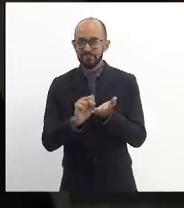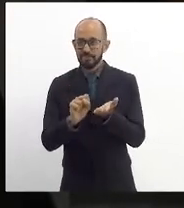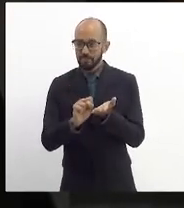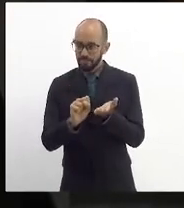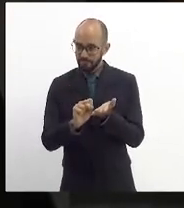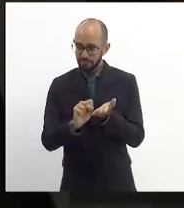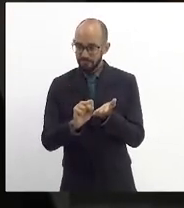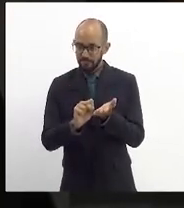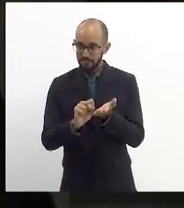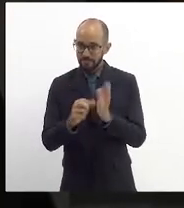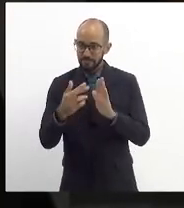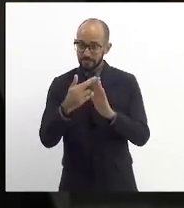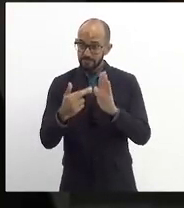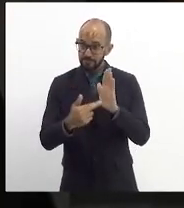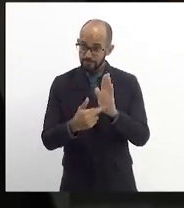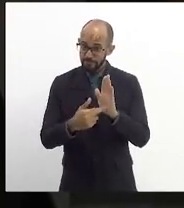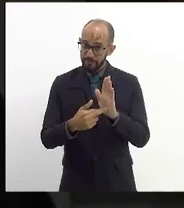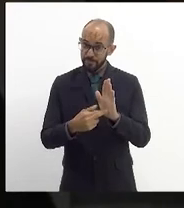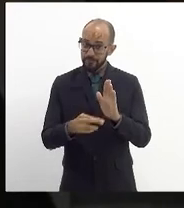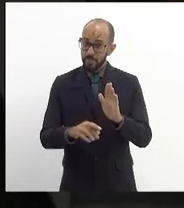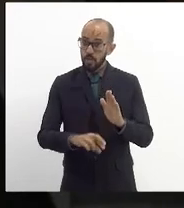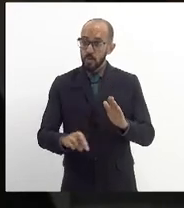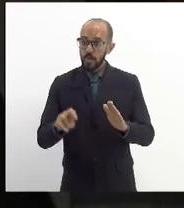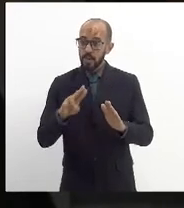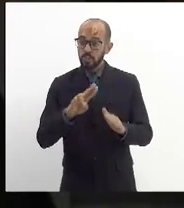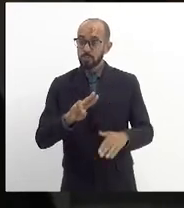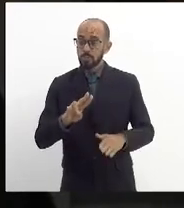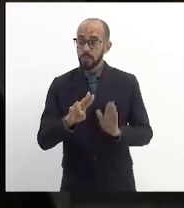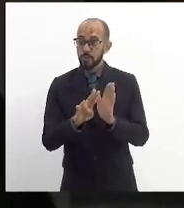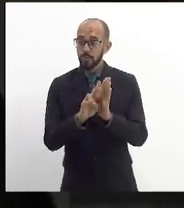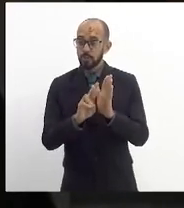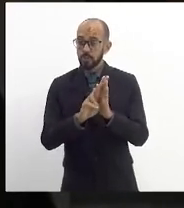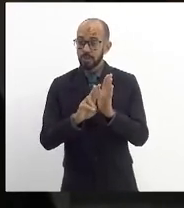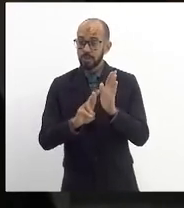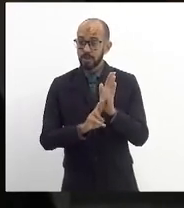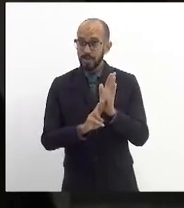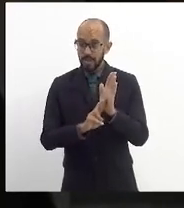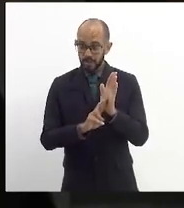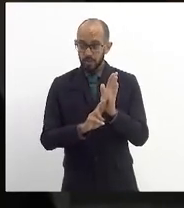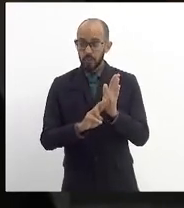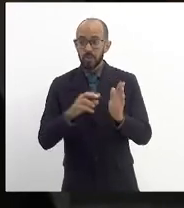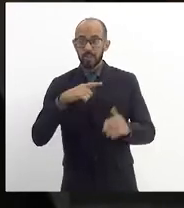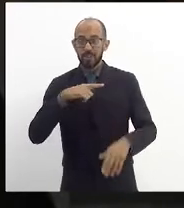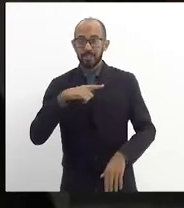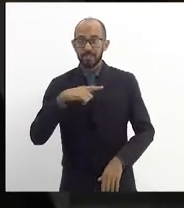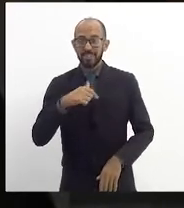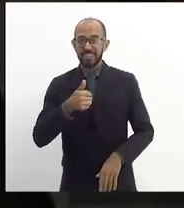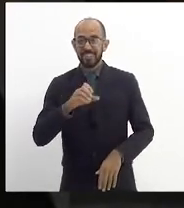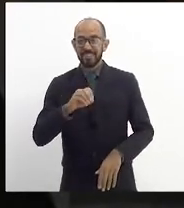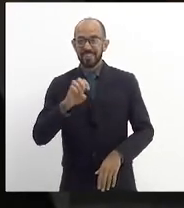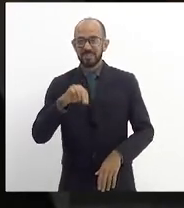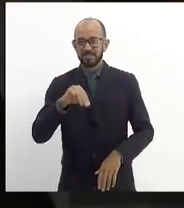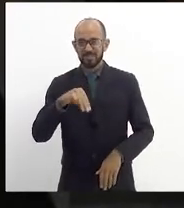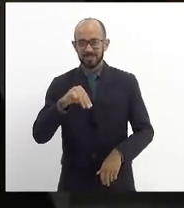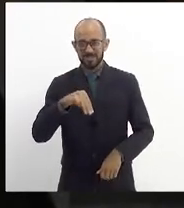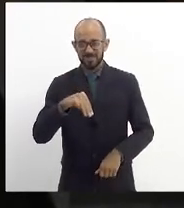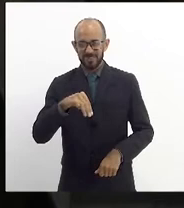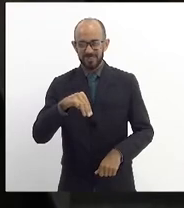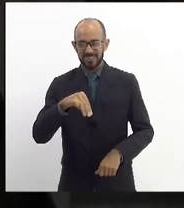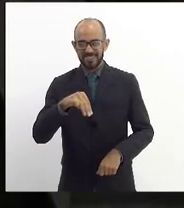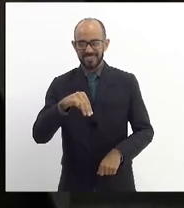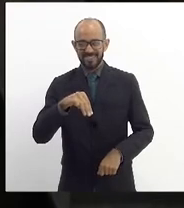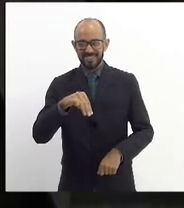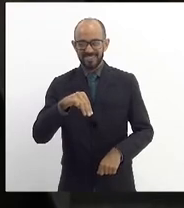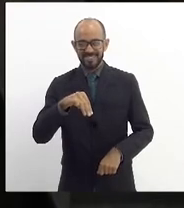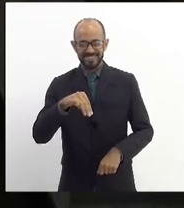Regimento Interno me concede dez minutos para fazer a vontade do senhor deputado